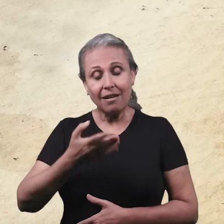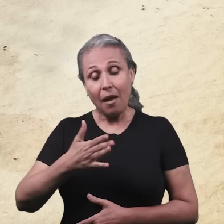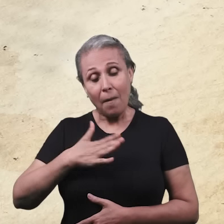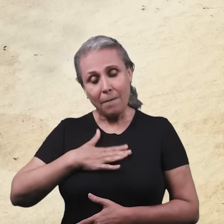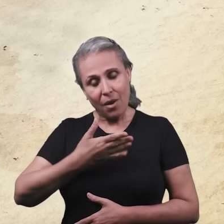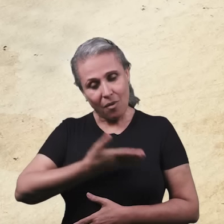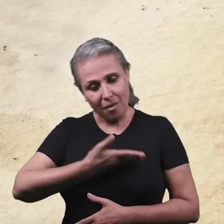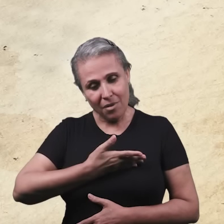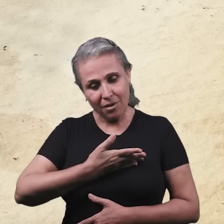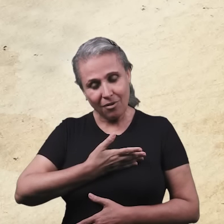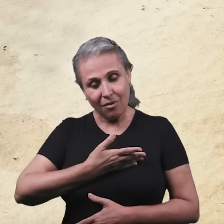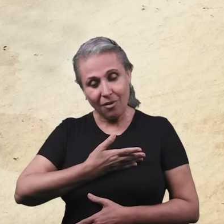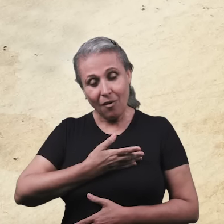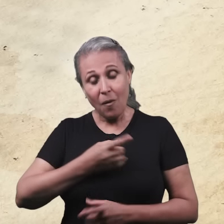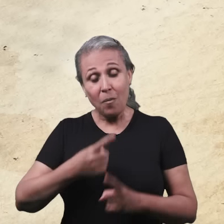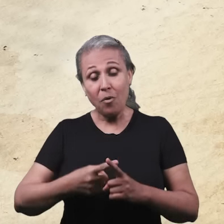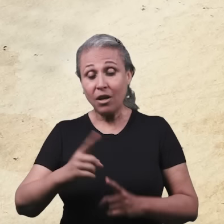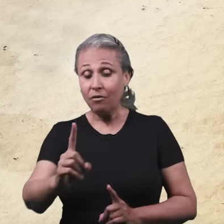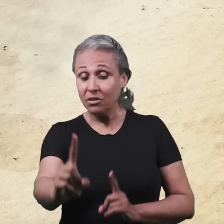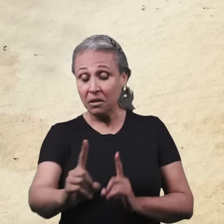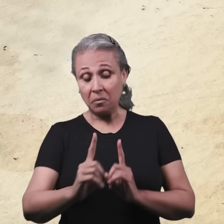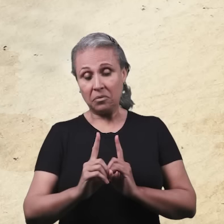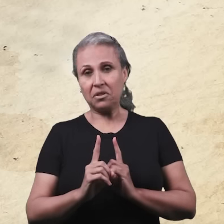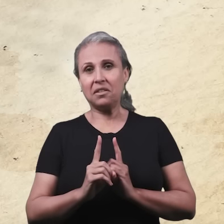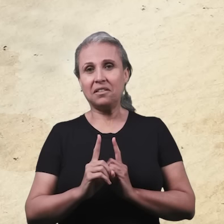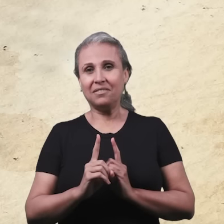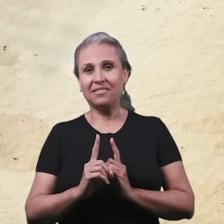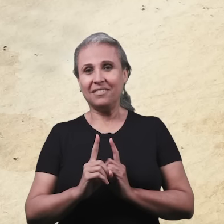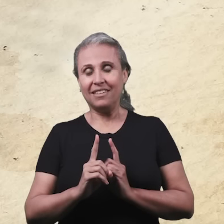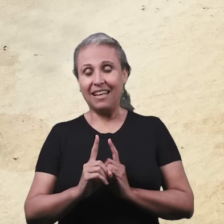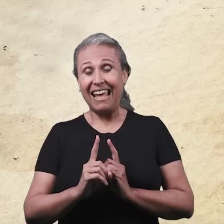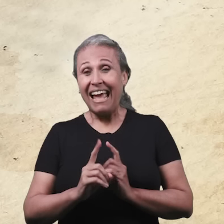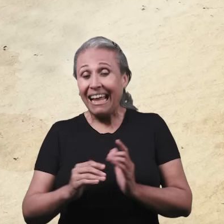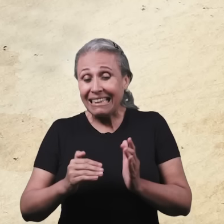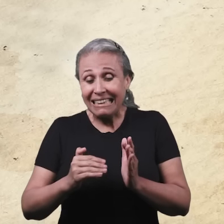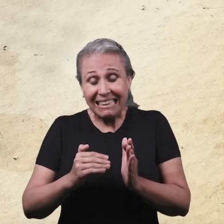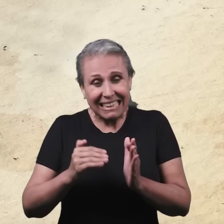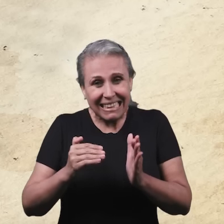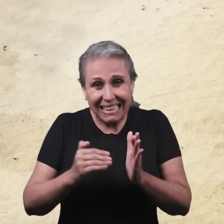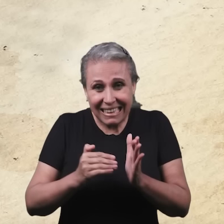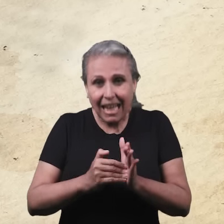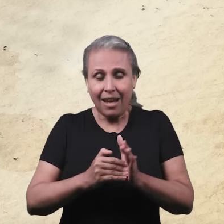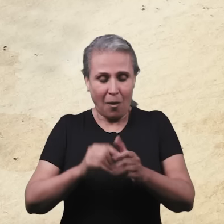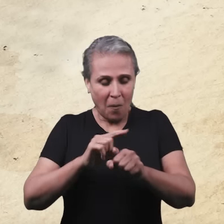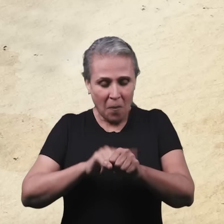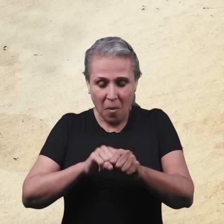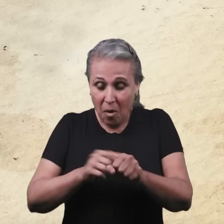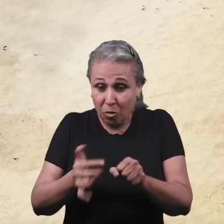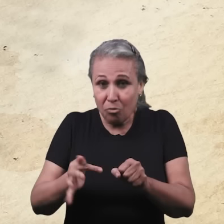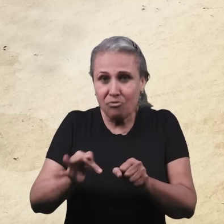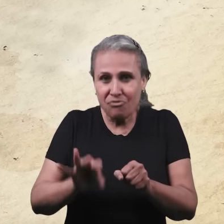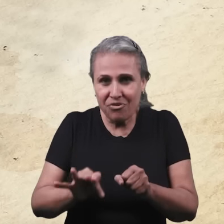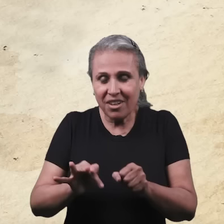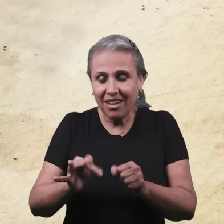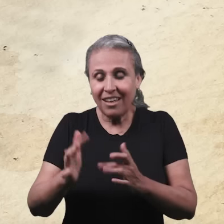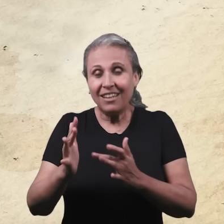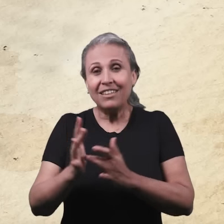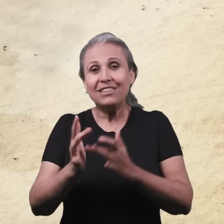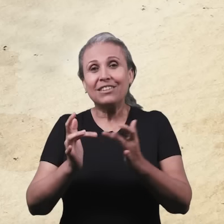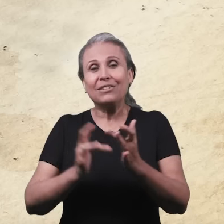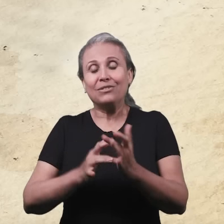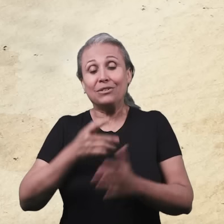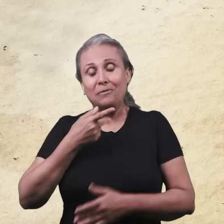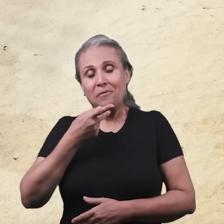Senhor Jesus ainda se dirige a Judas como amigo, mostrando que até aquele momento ali havia espaço